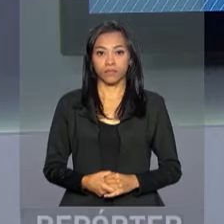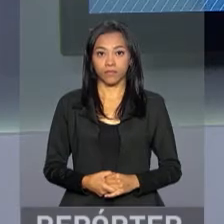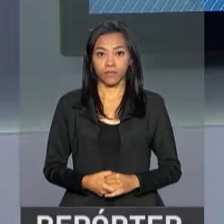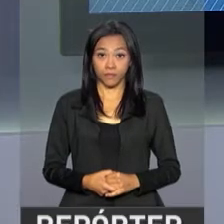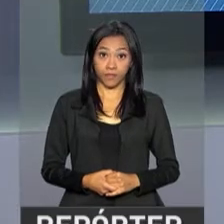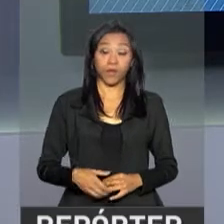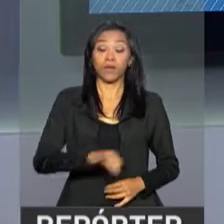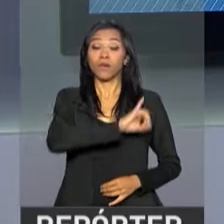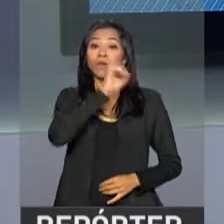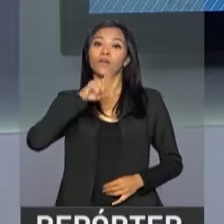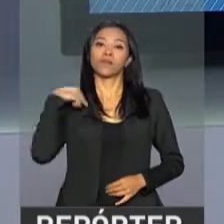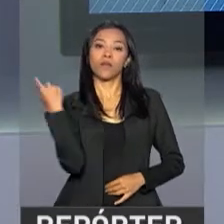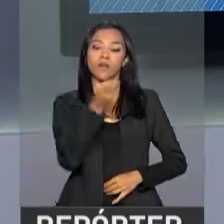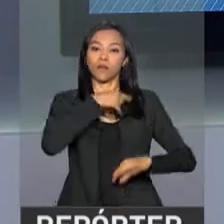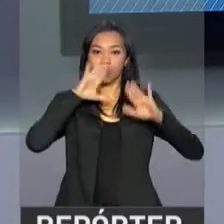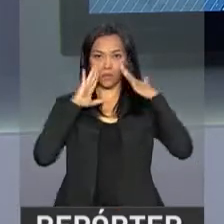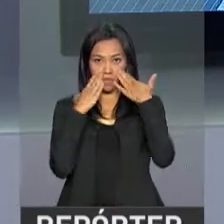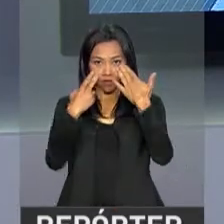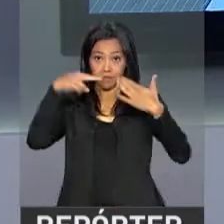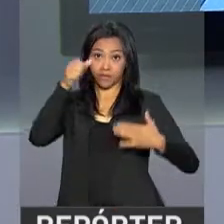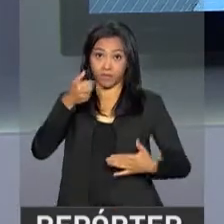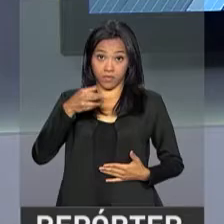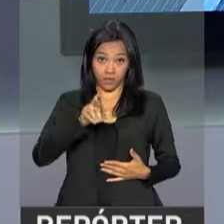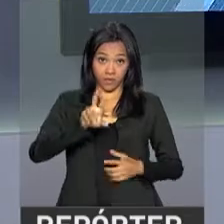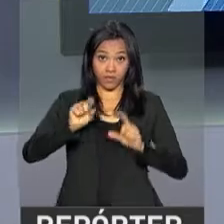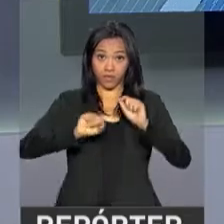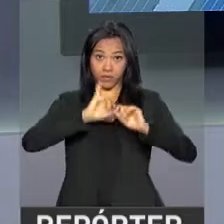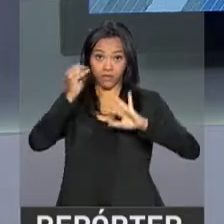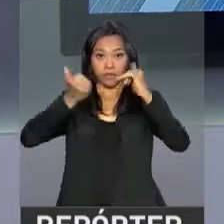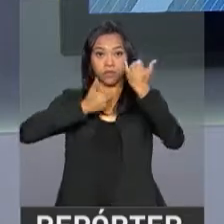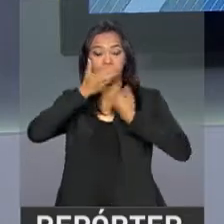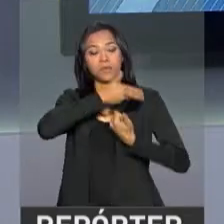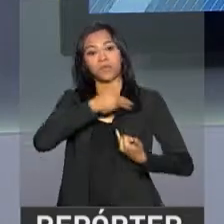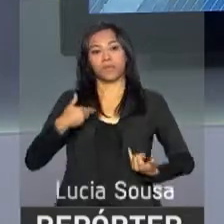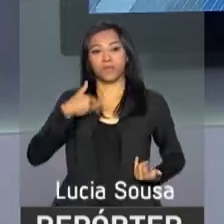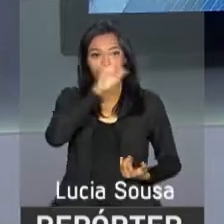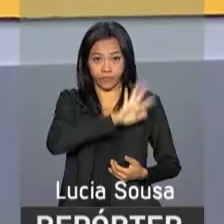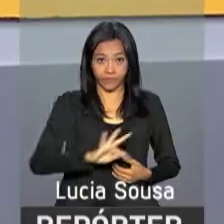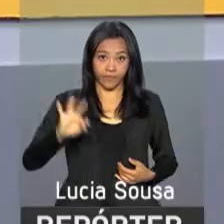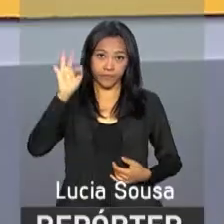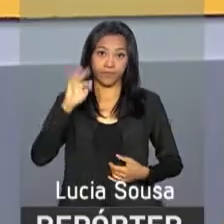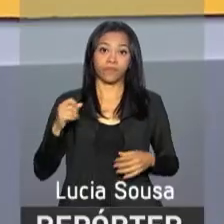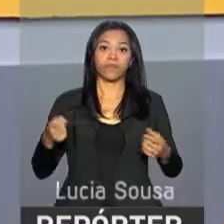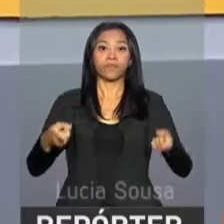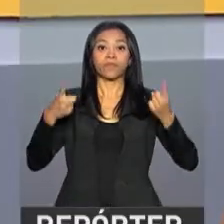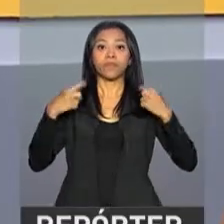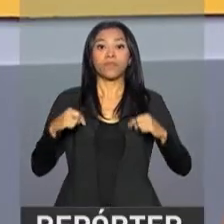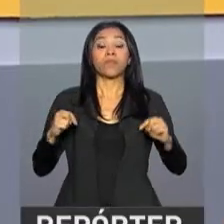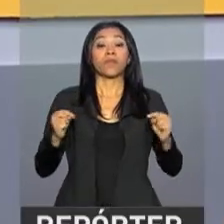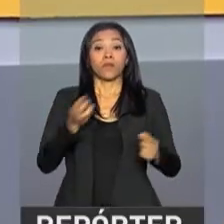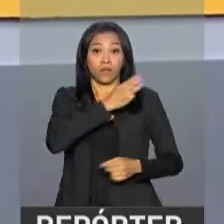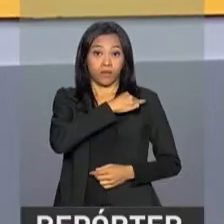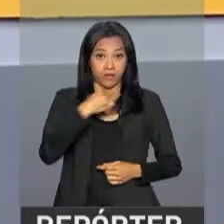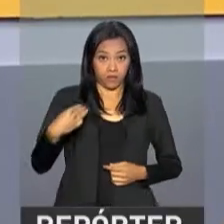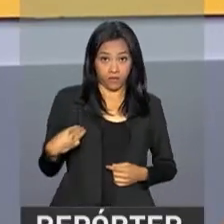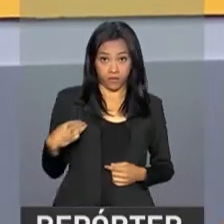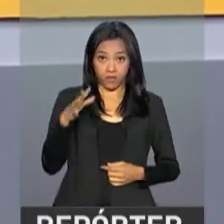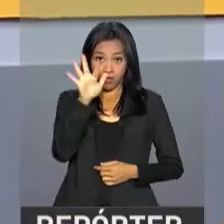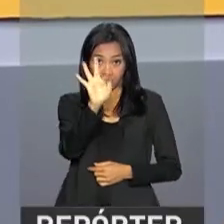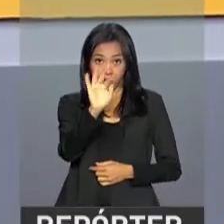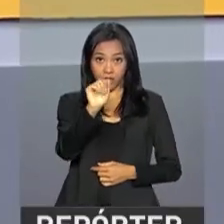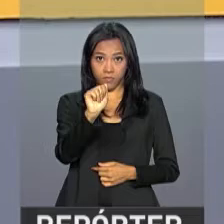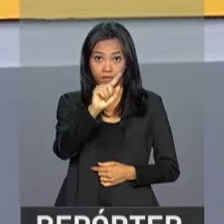lá estamos de volta com o repórter nbr as notícias do governo federal o ministro da fazenda henrique meirelles